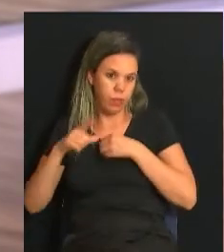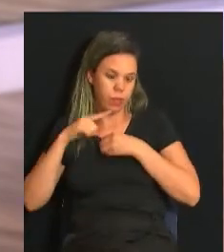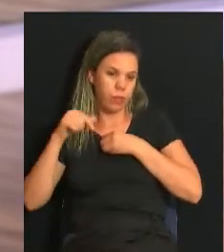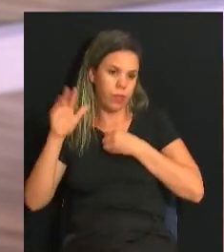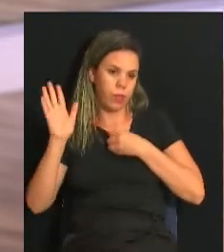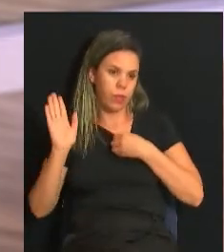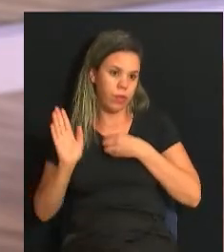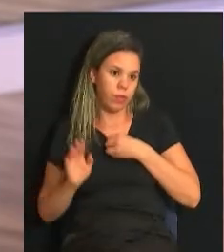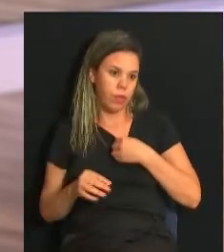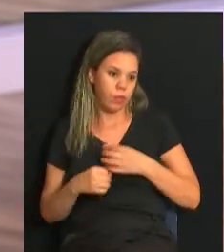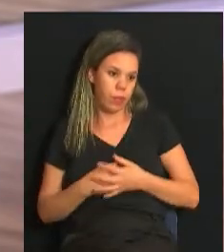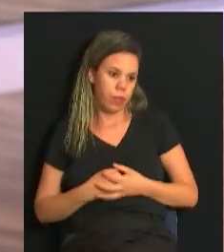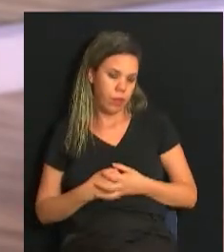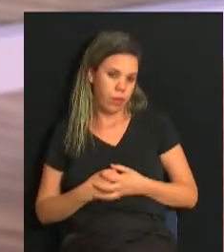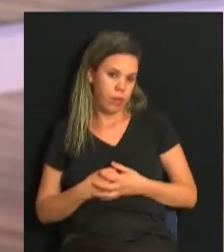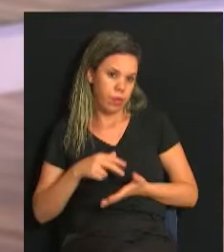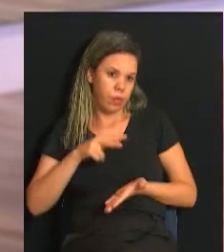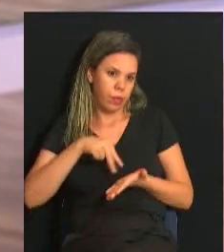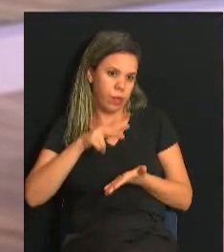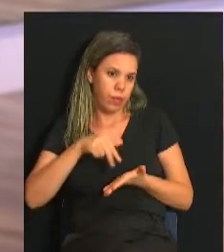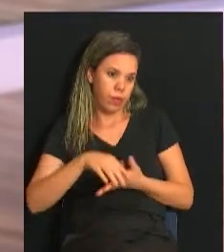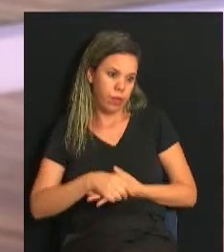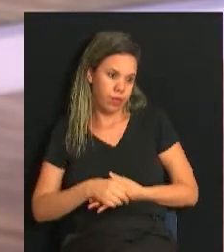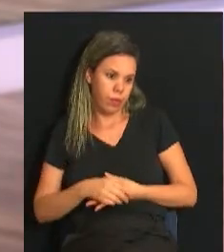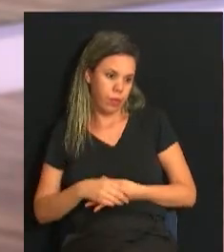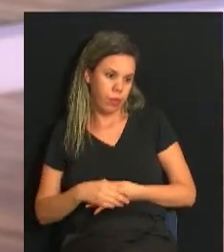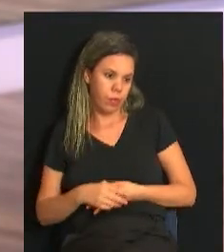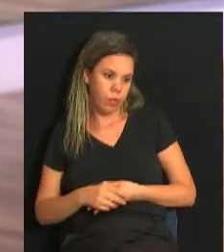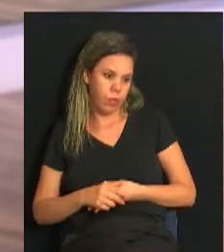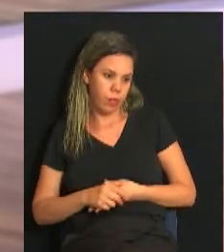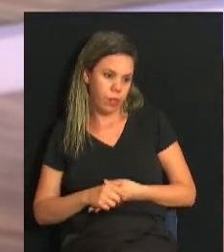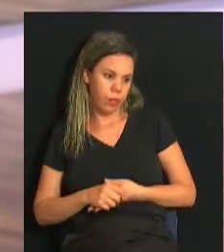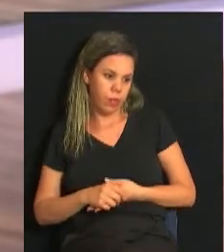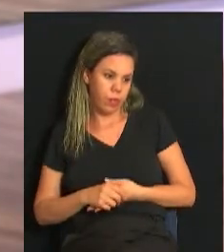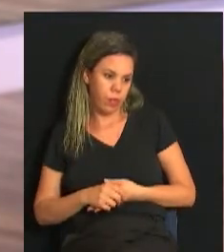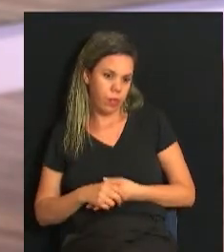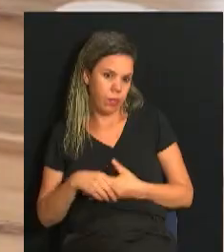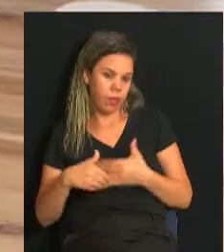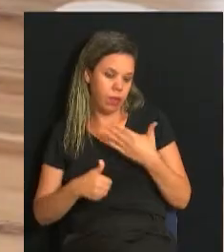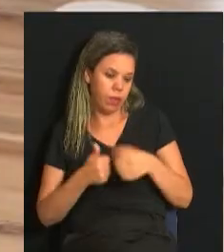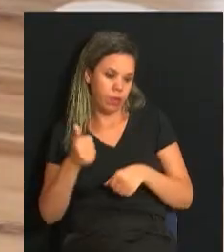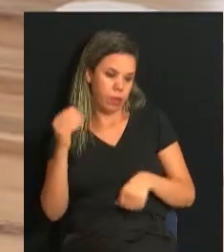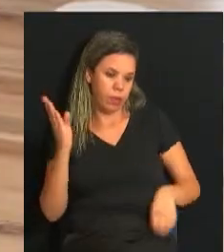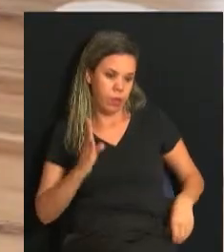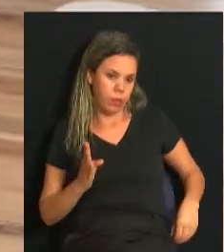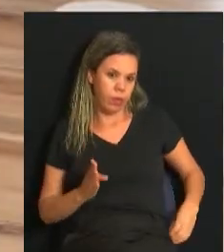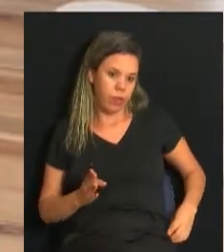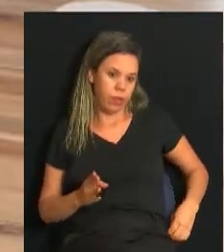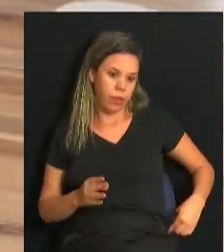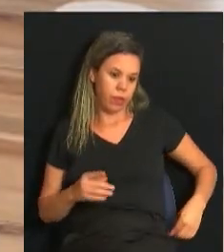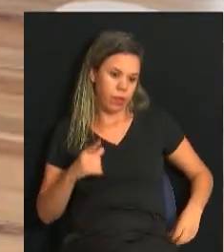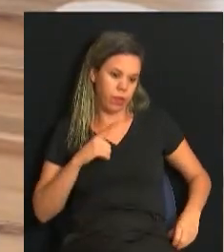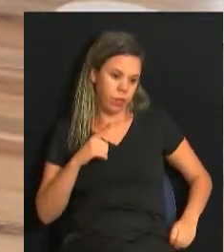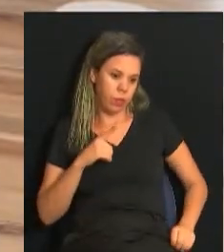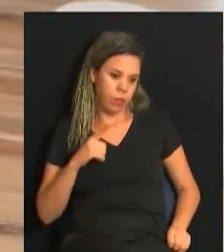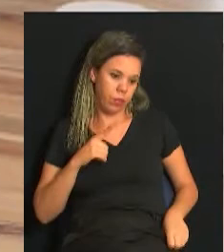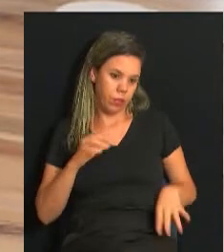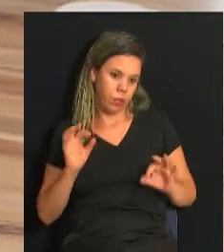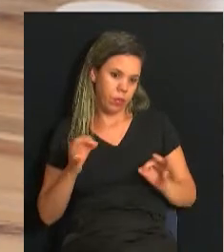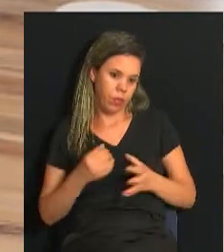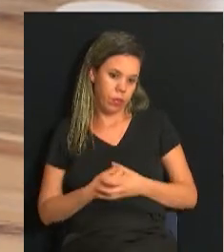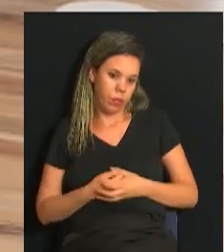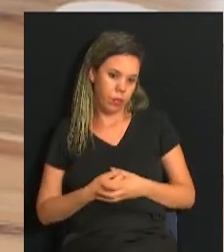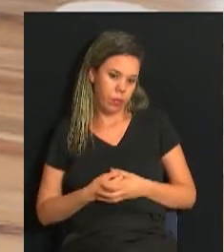mais mais danças né Acho que seguida vem Brasil bem o Brasil certamente